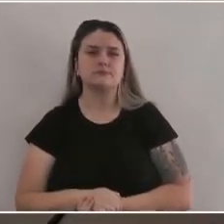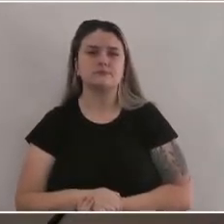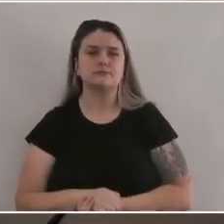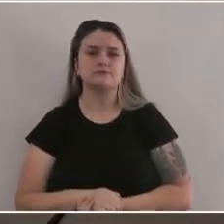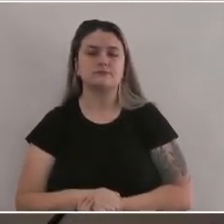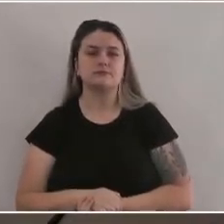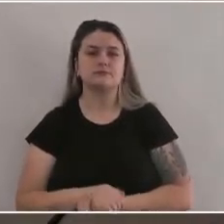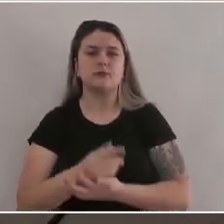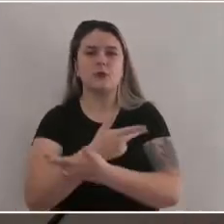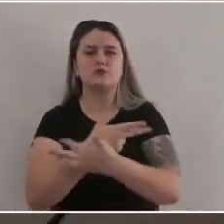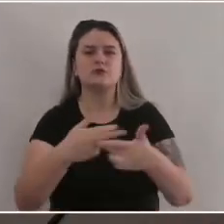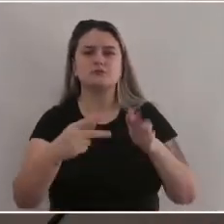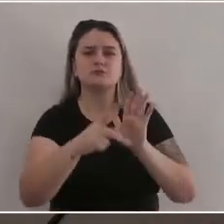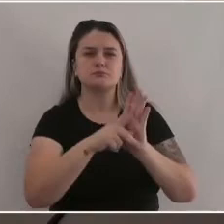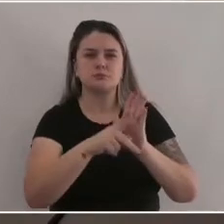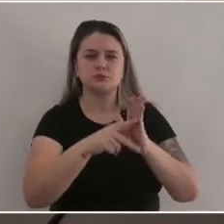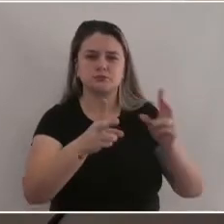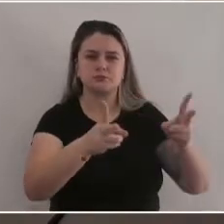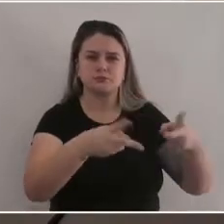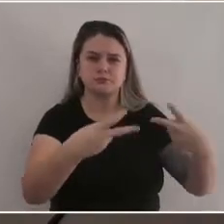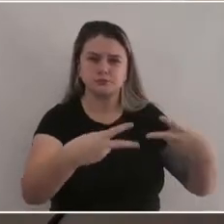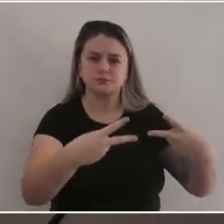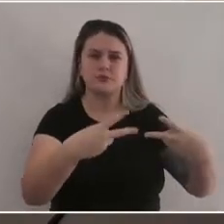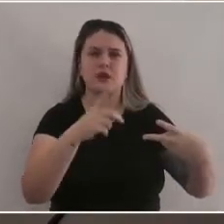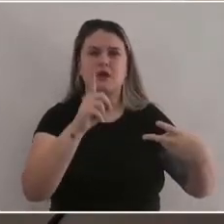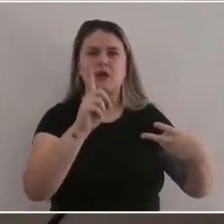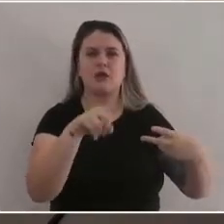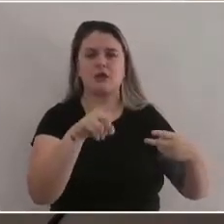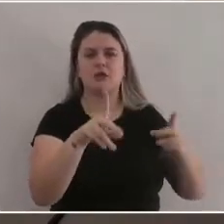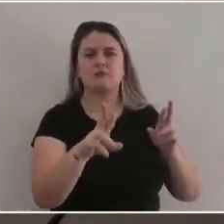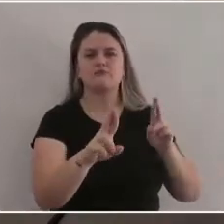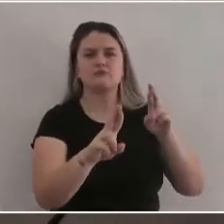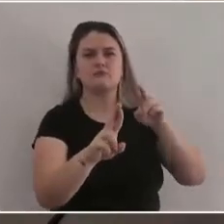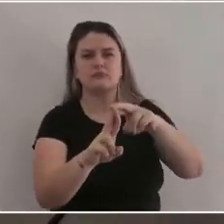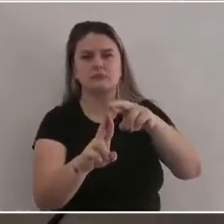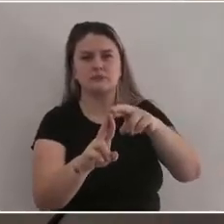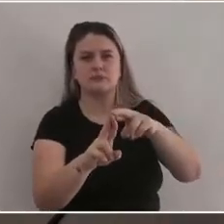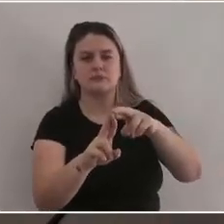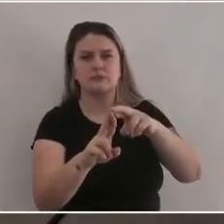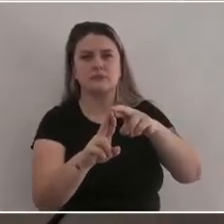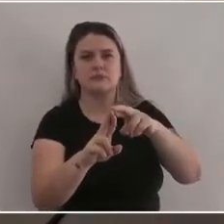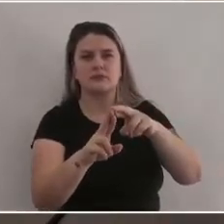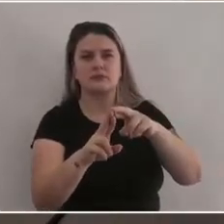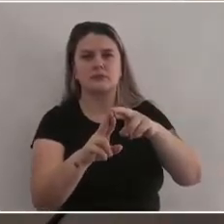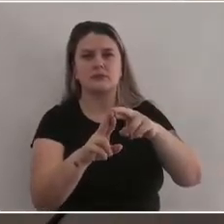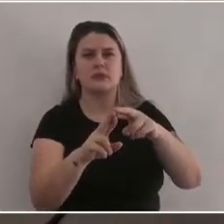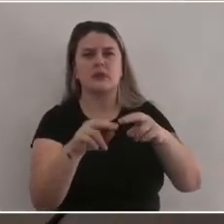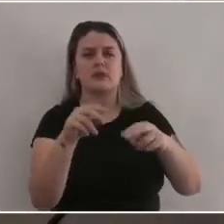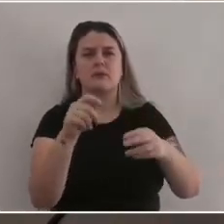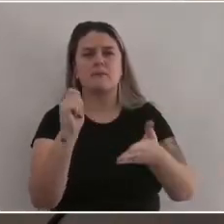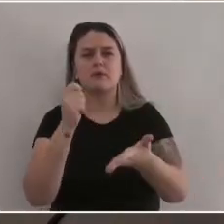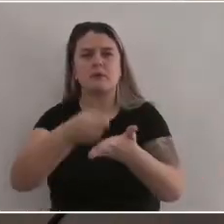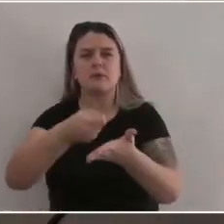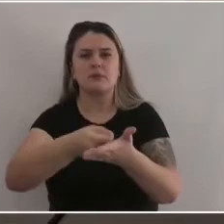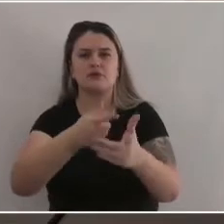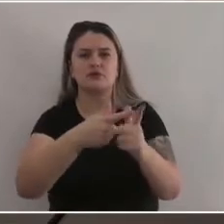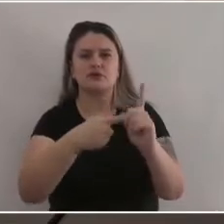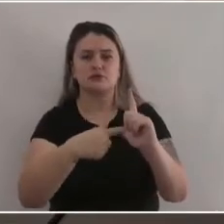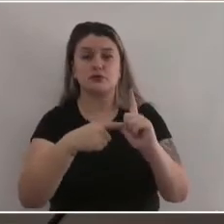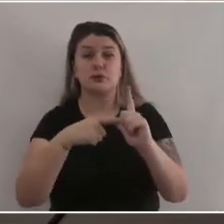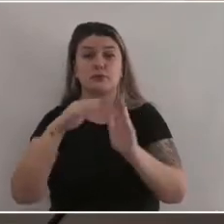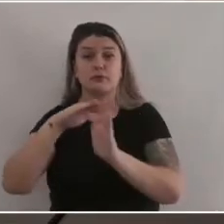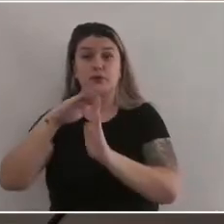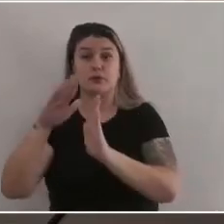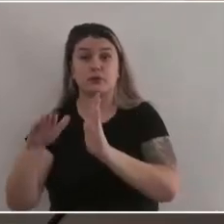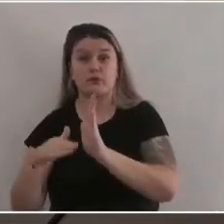Receita patrimonial. Receita patrimonial é referente aos rendimentos e dividendos. Então, todo o